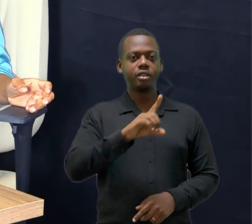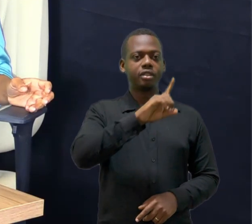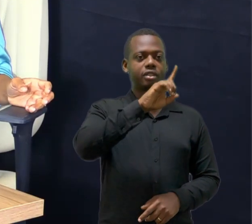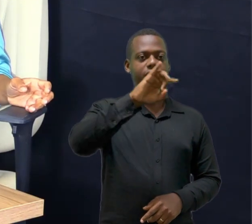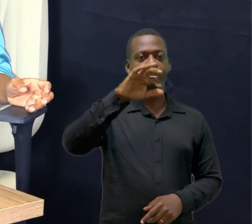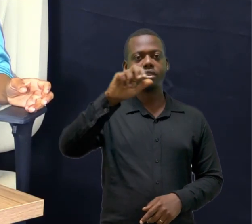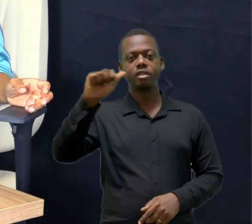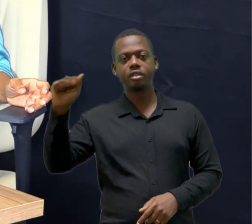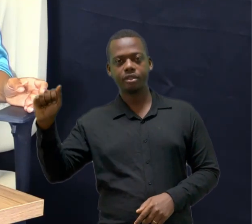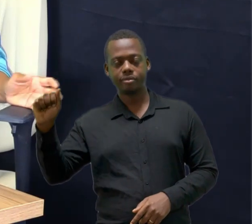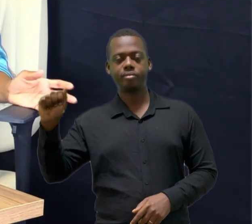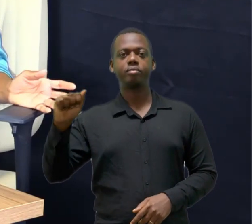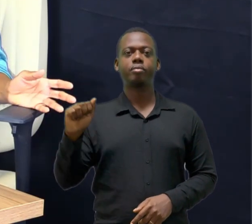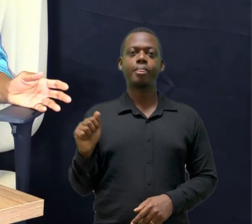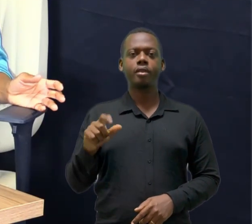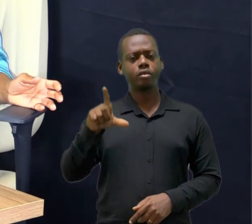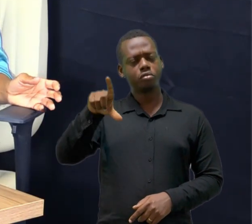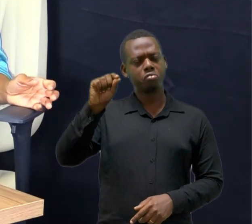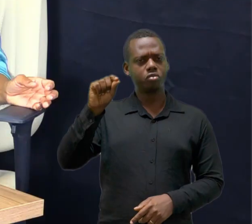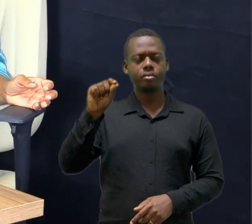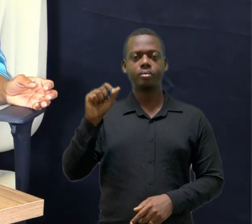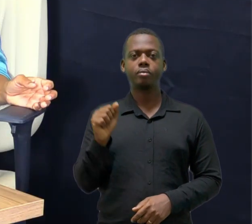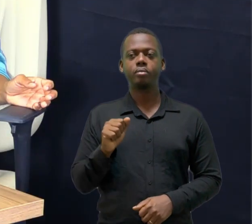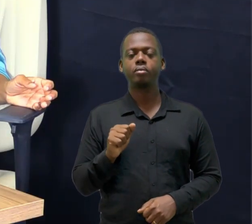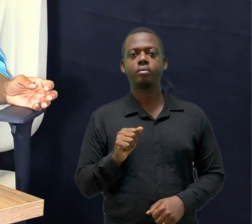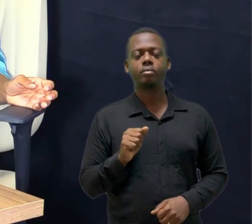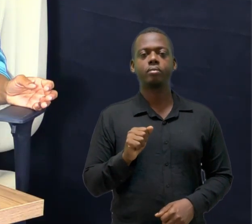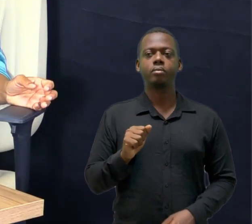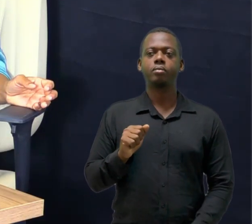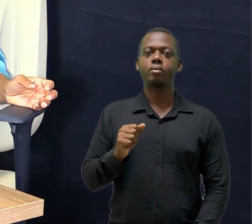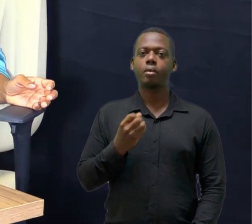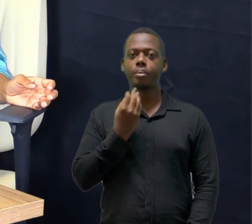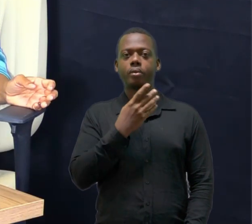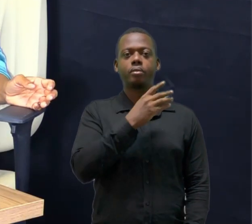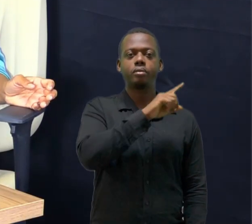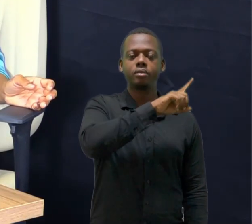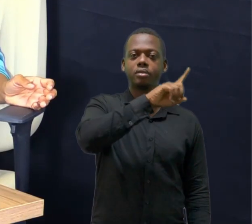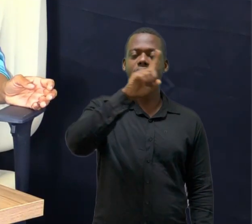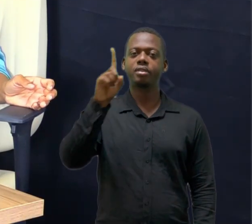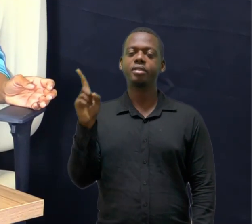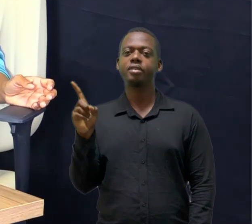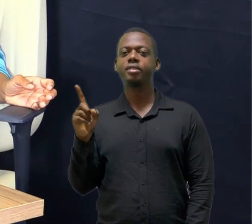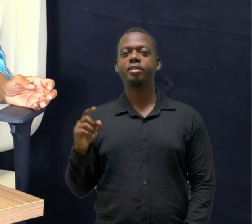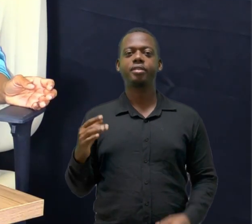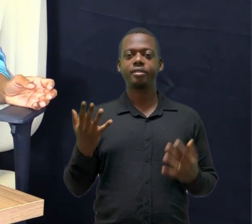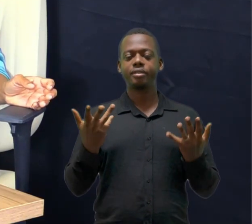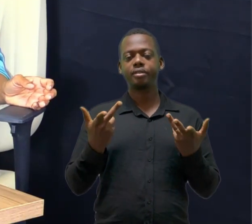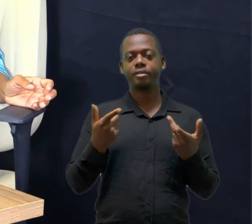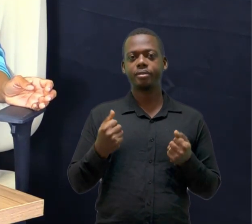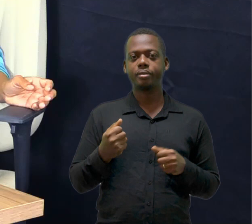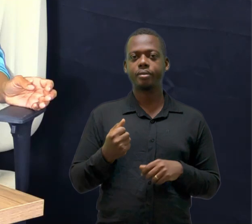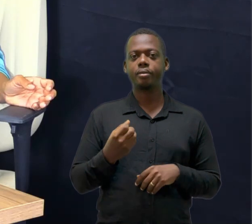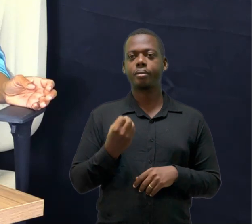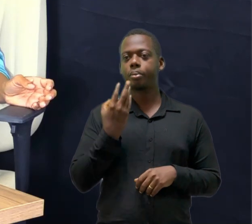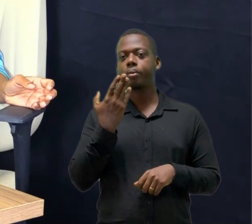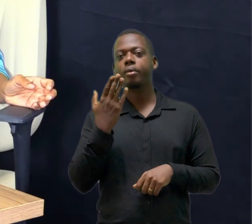ou soletrando, dia. Você pode escolher. Então, que seja o seu bom dia. Lindo e maravilhoso. Maravilha. Boa tarde, como é que